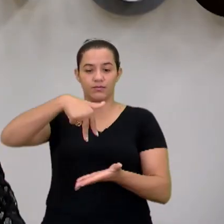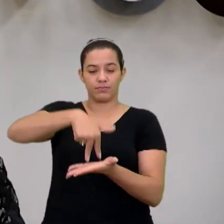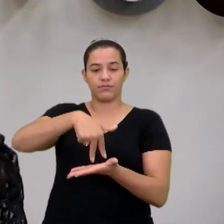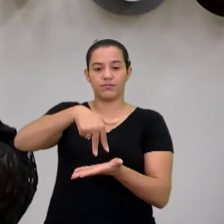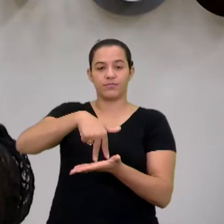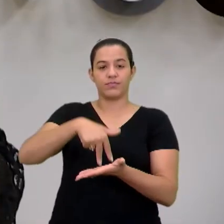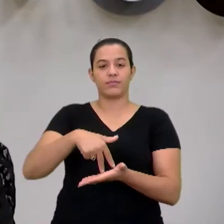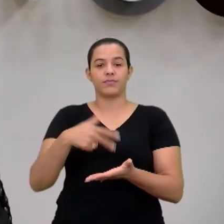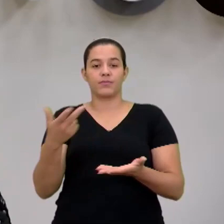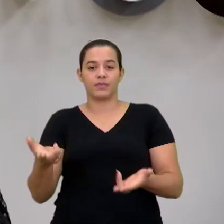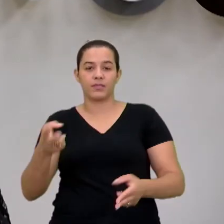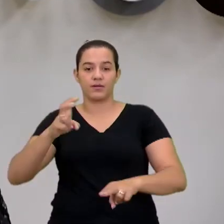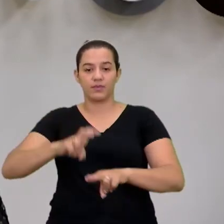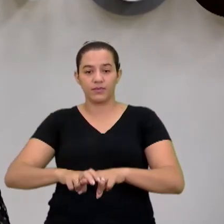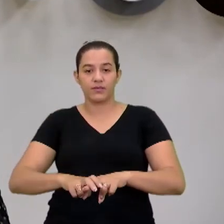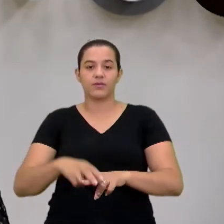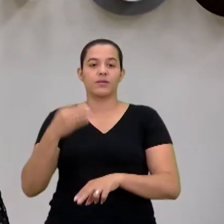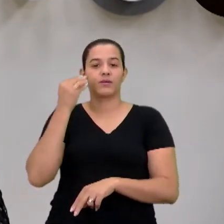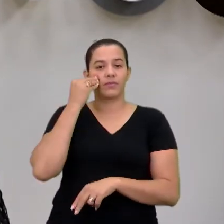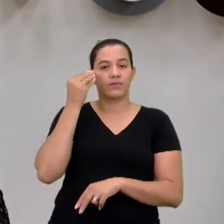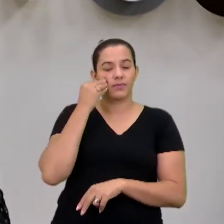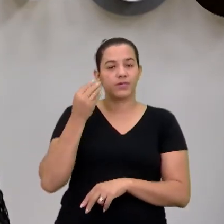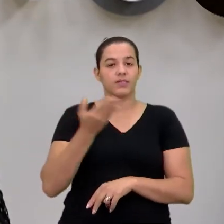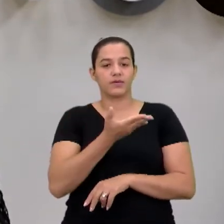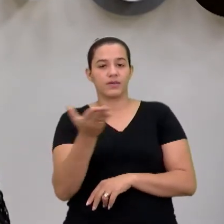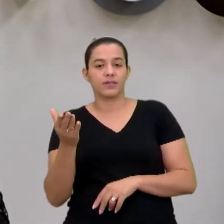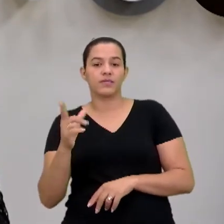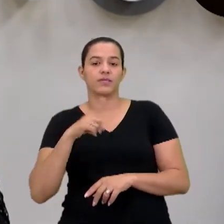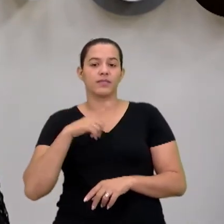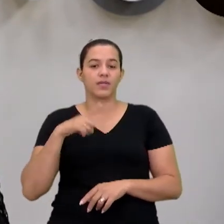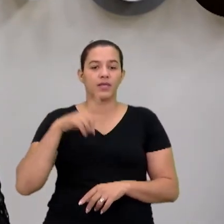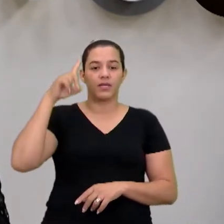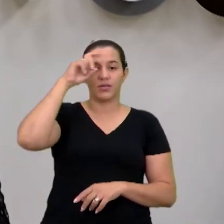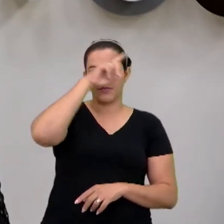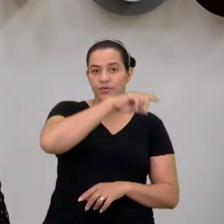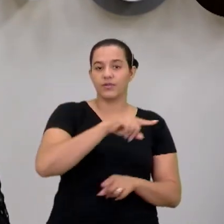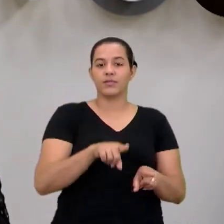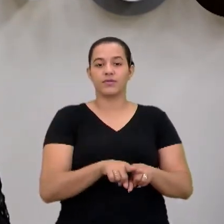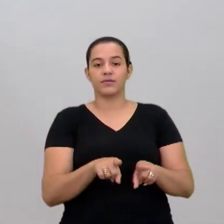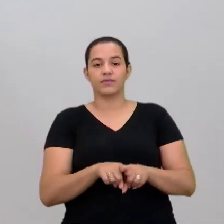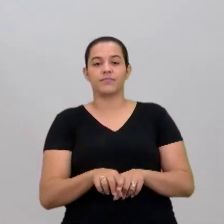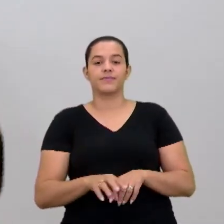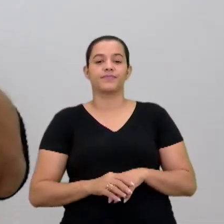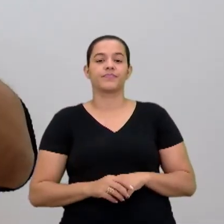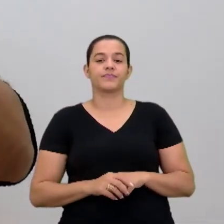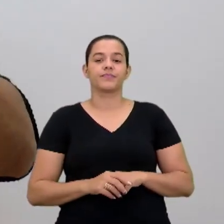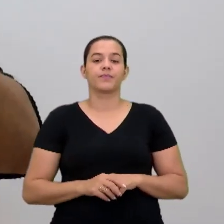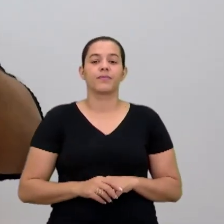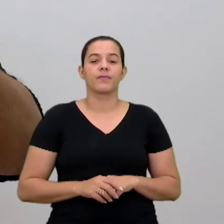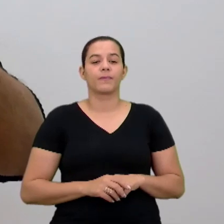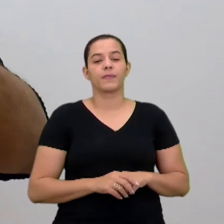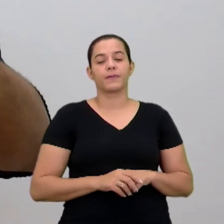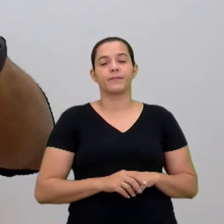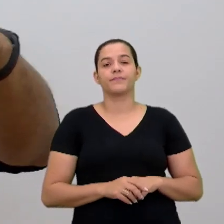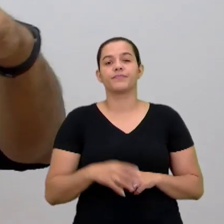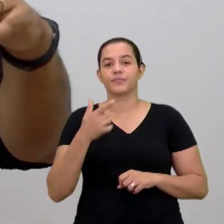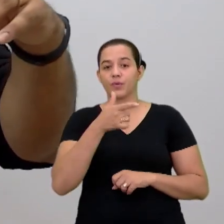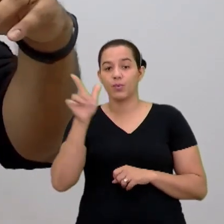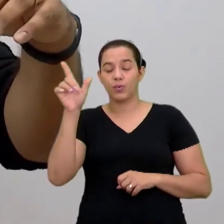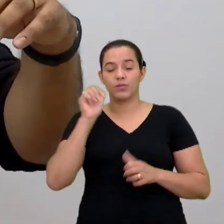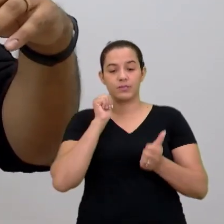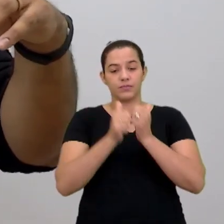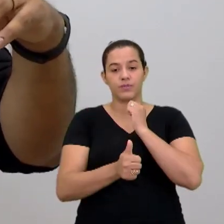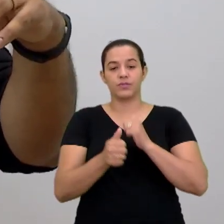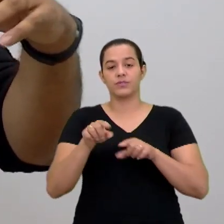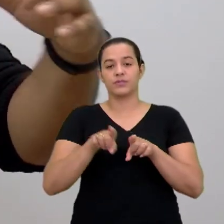de pé, mas então senta. Vê o quanto isso tem o seu grau de dificuldade. Eu vi um esporte que é bem legal, que é tipo... como se